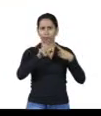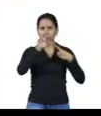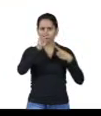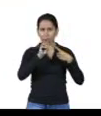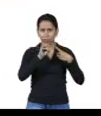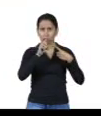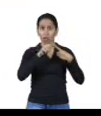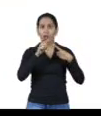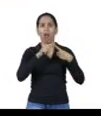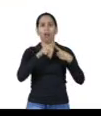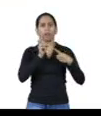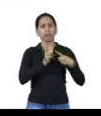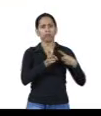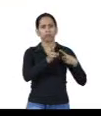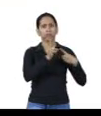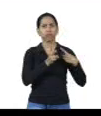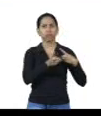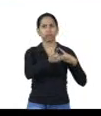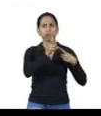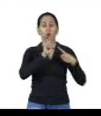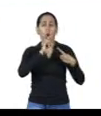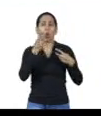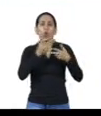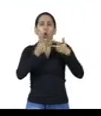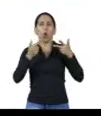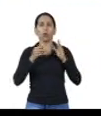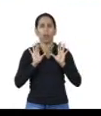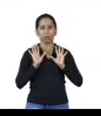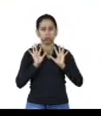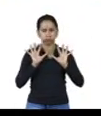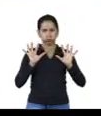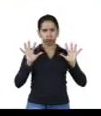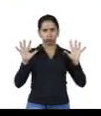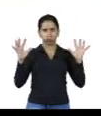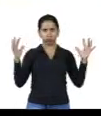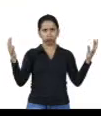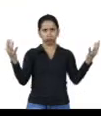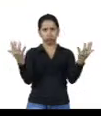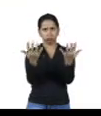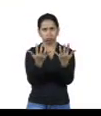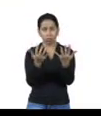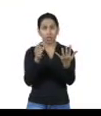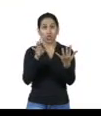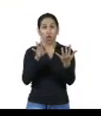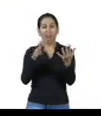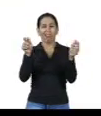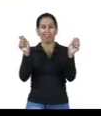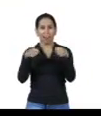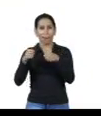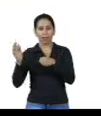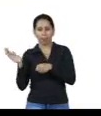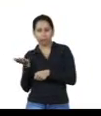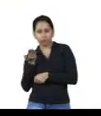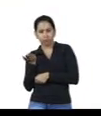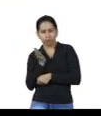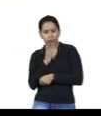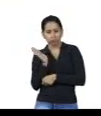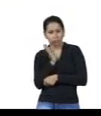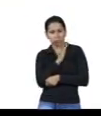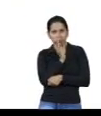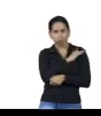maneira permanente ou por meio de elementos de fixação, que só permitam sua remoção ou abertura com o uso de